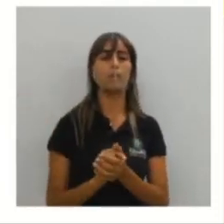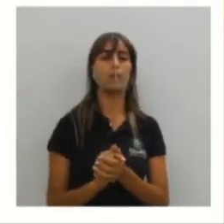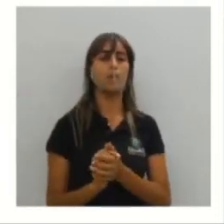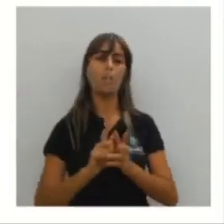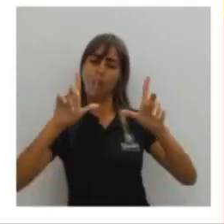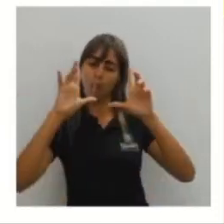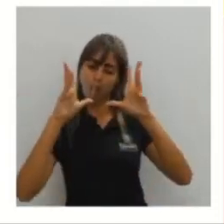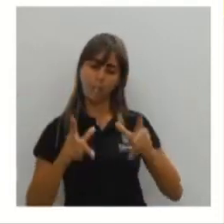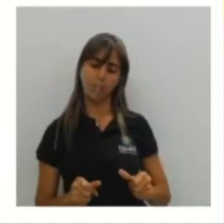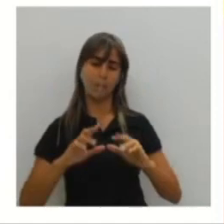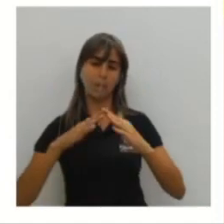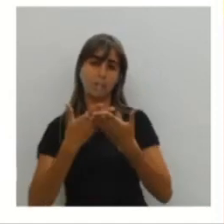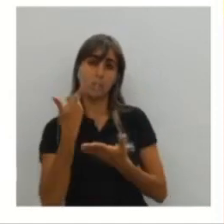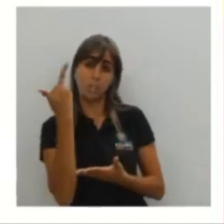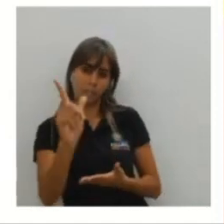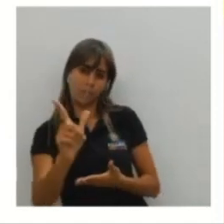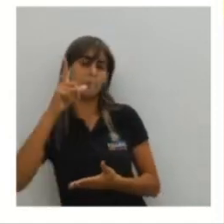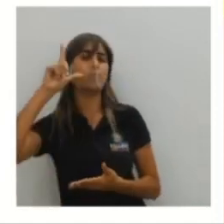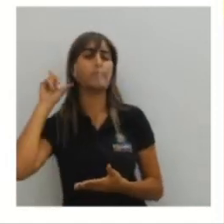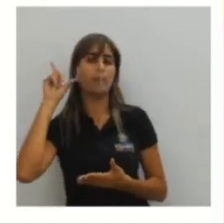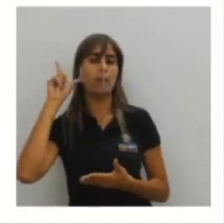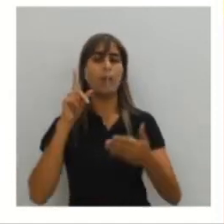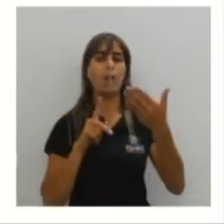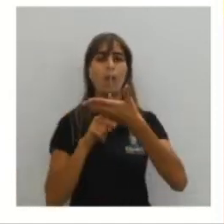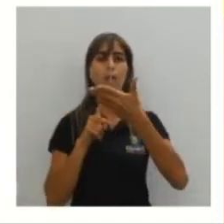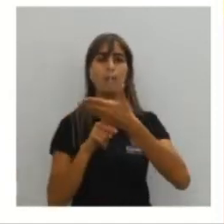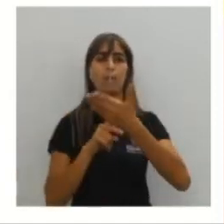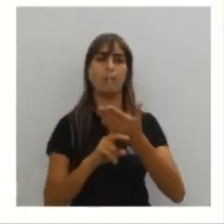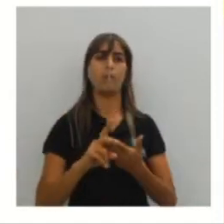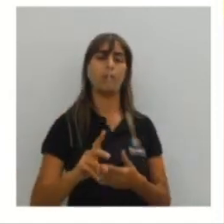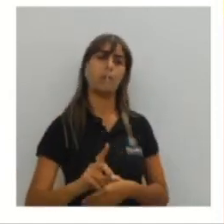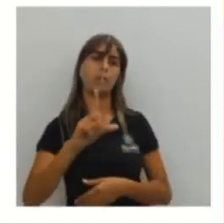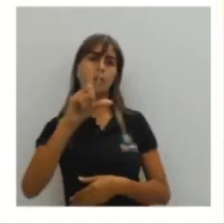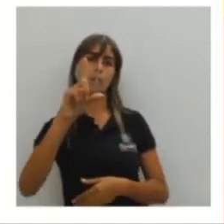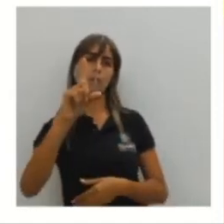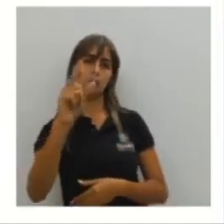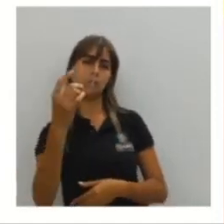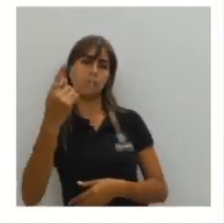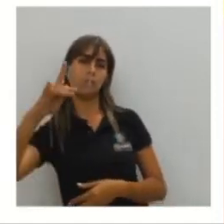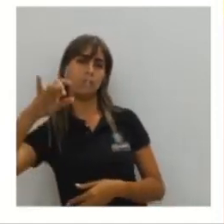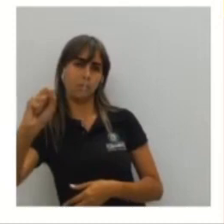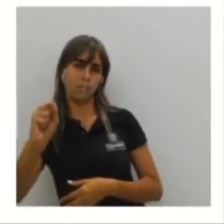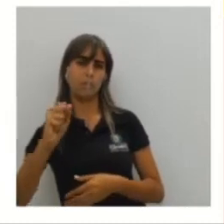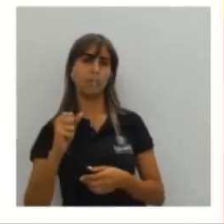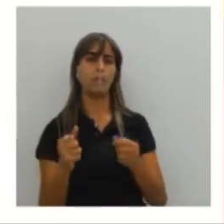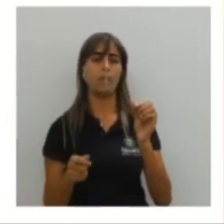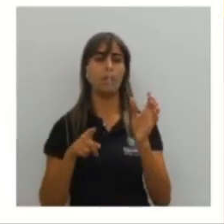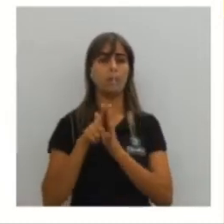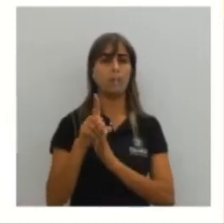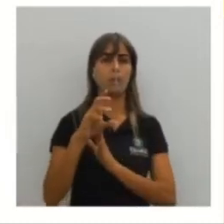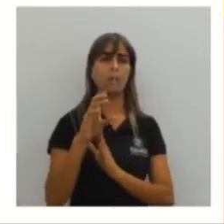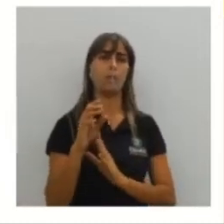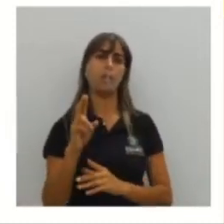a casa 2 vezes ontem. O verbo em questão é o verbo to clean. Para transformar ele em passado, a primeira coisa que eu tenho que perguntar a ele ele